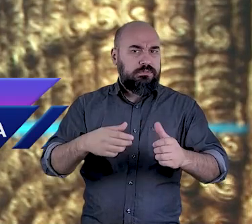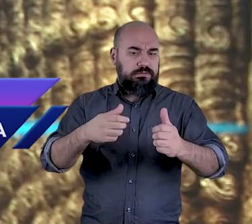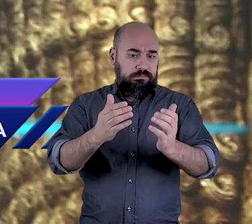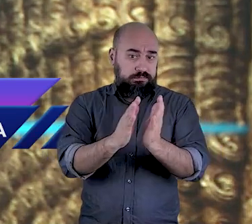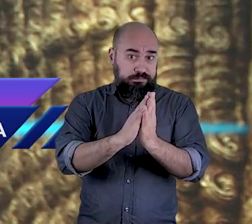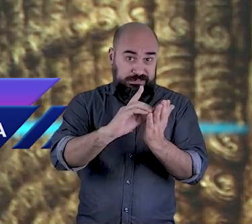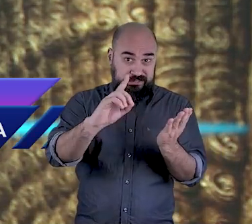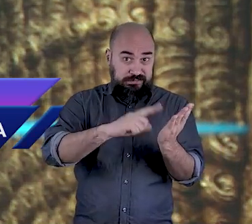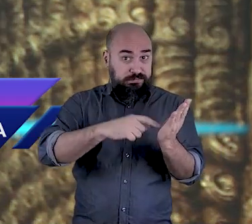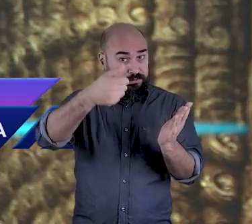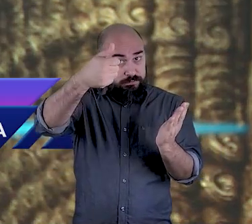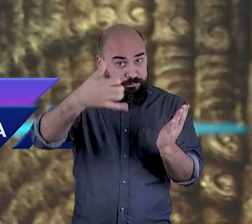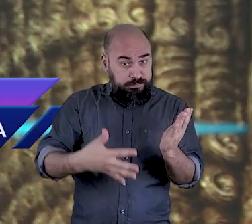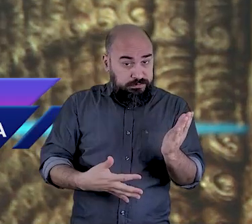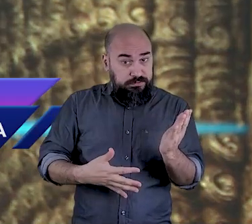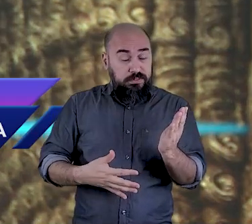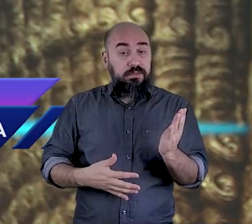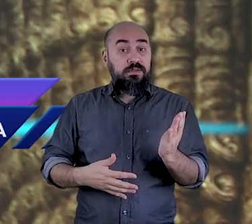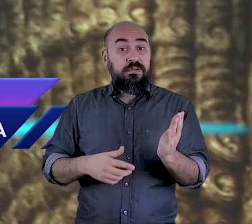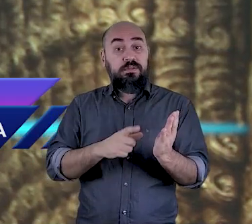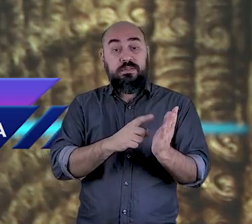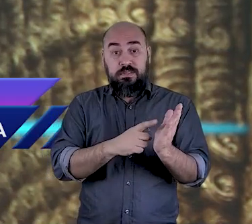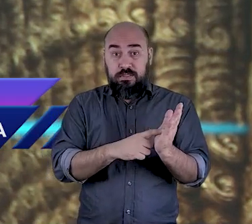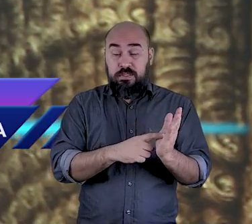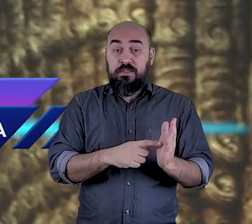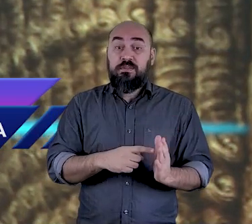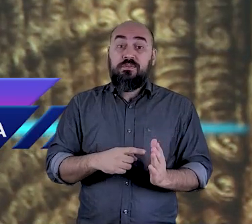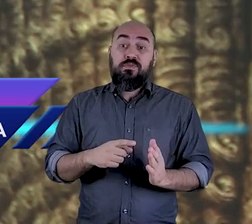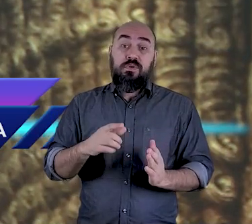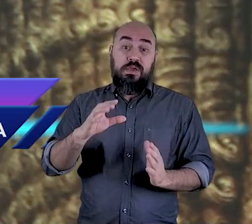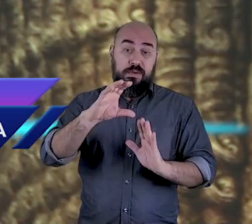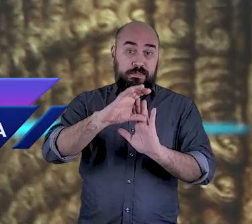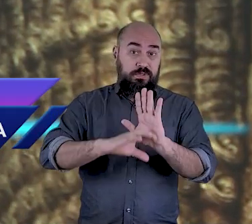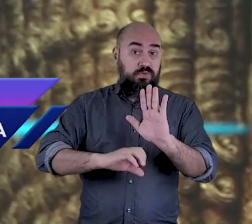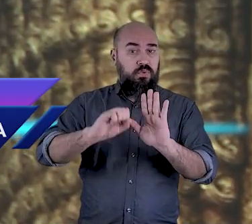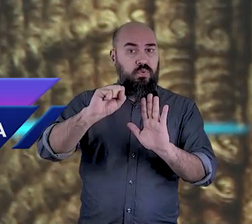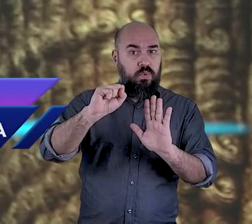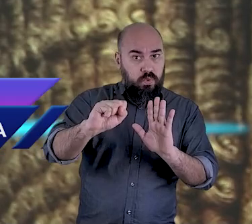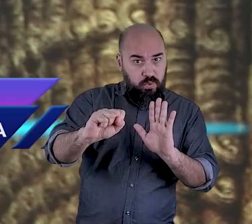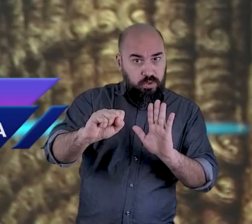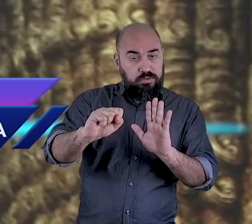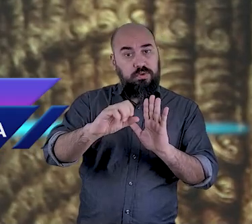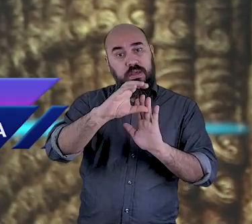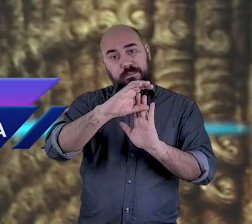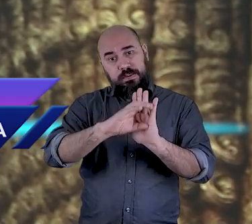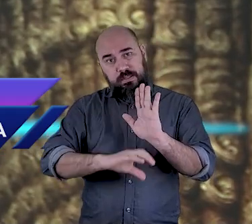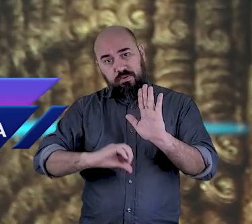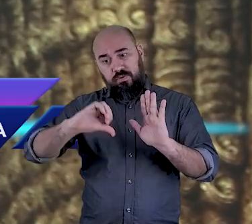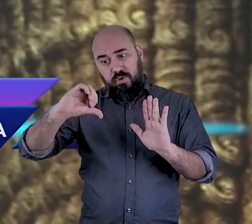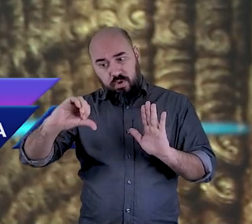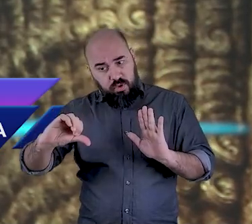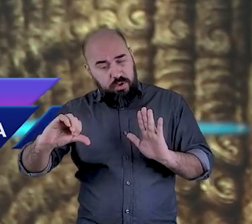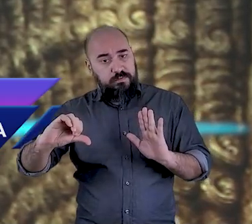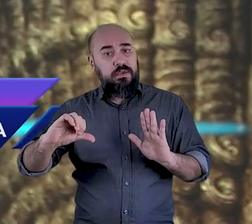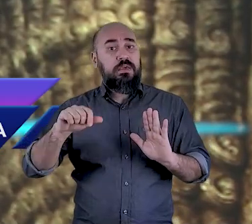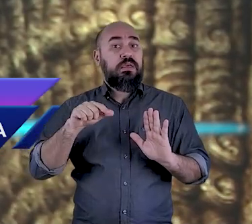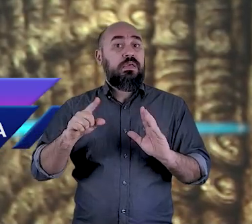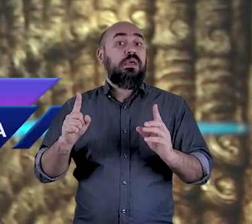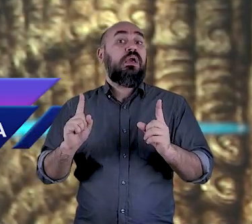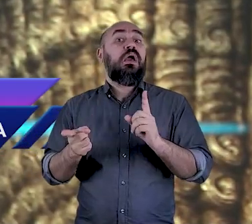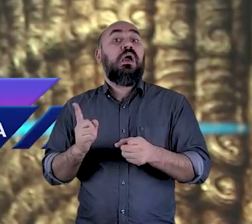que aquilo que está sendo tratado no Capítulo 8 no capítulo 9